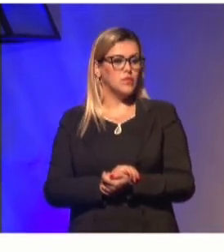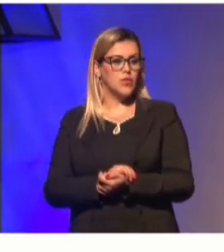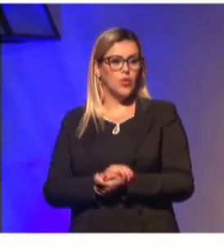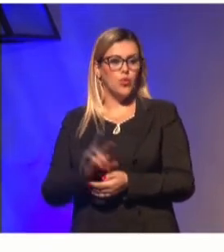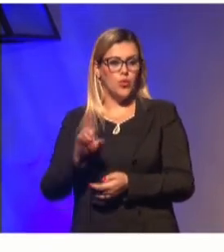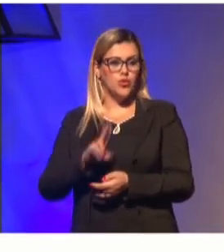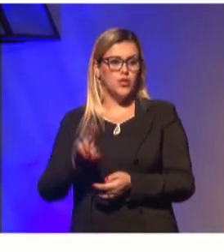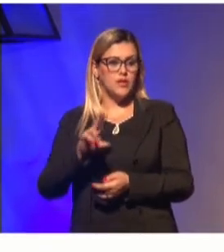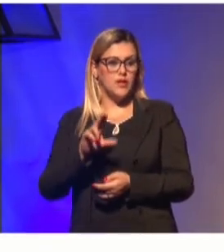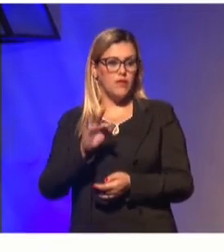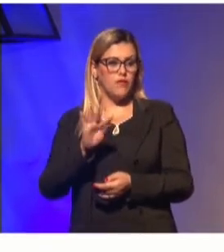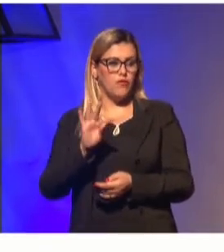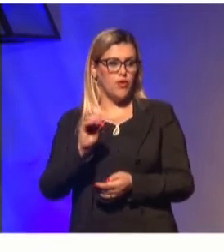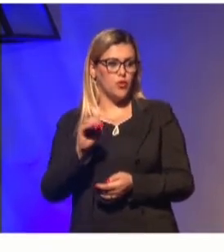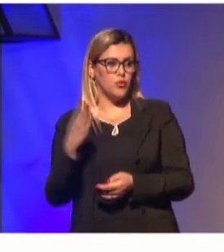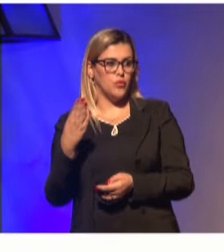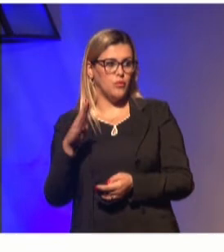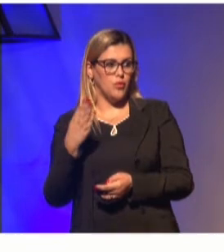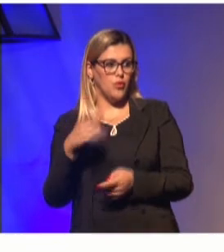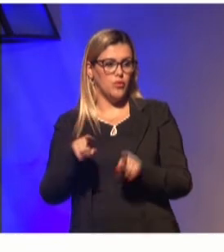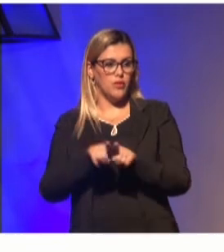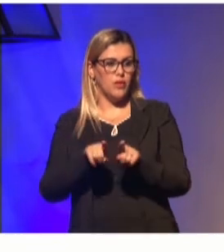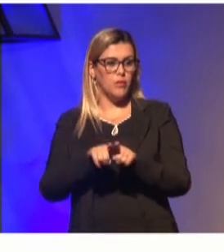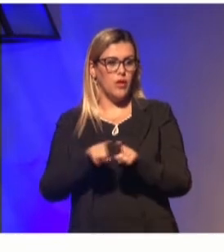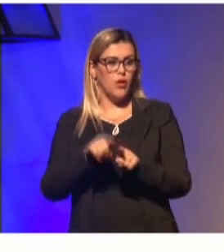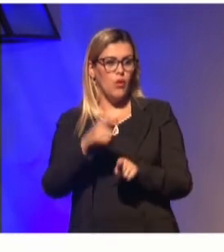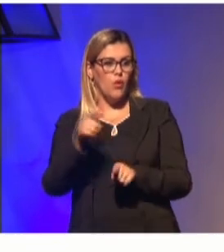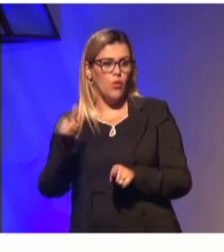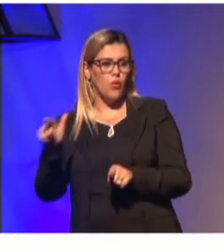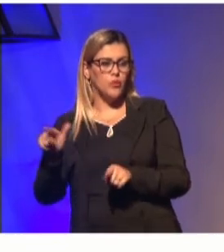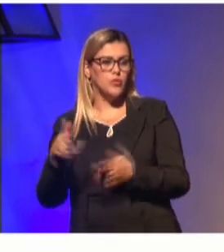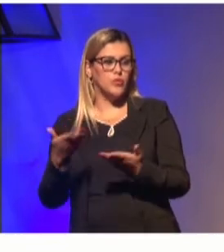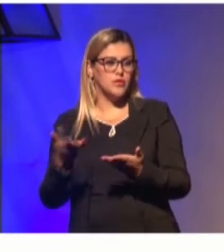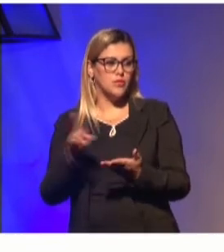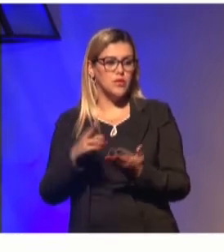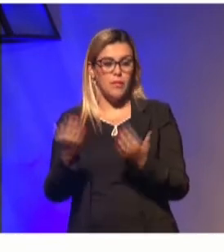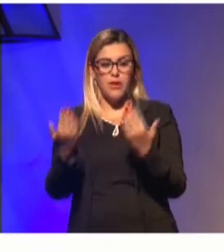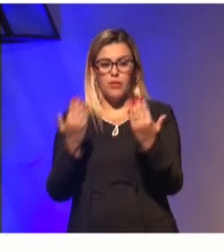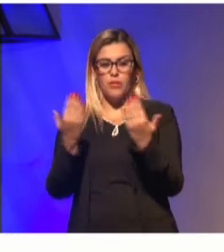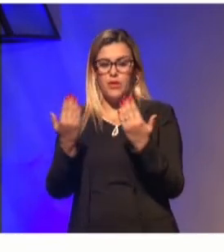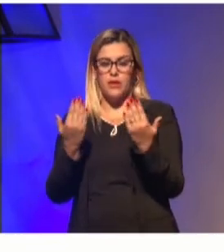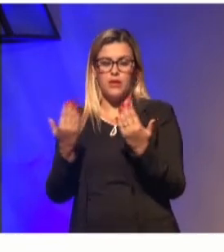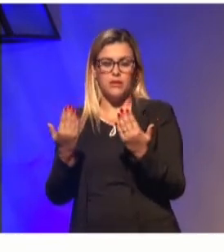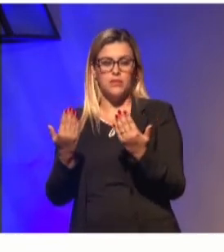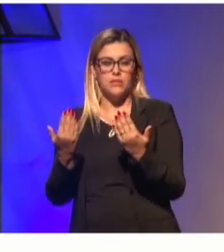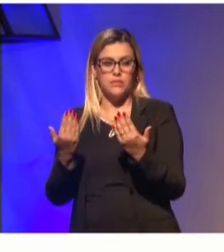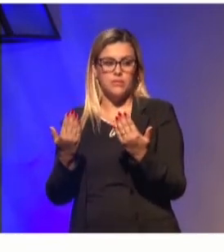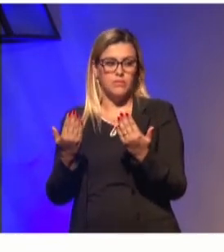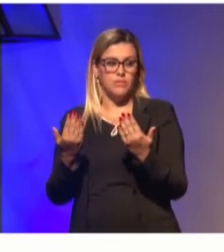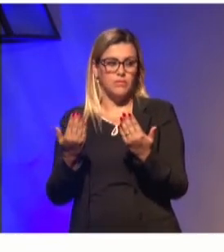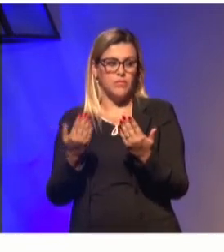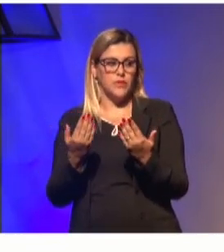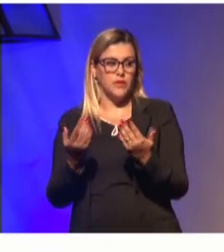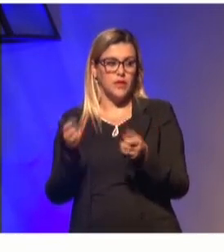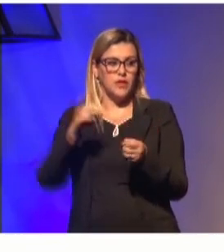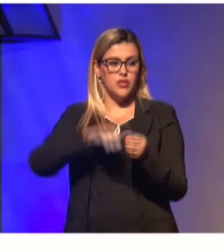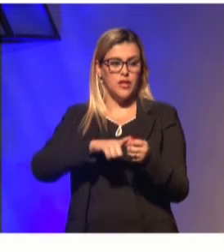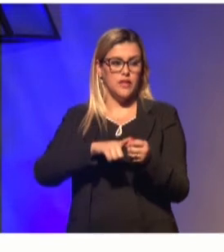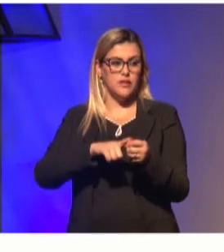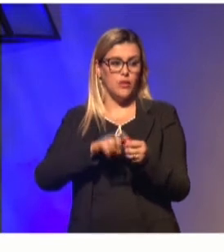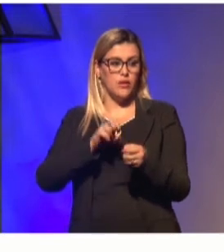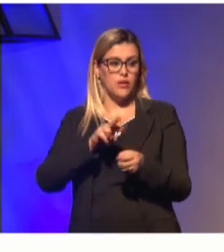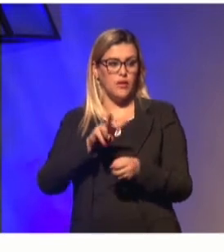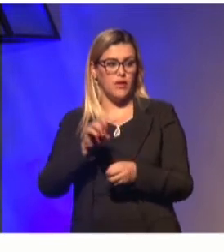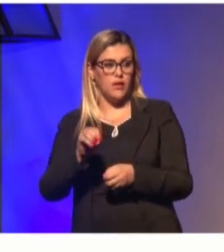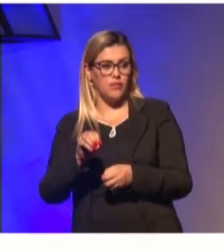da fotobiomodulação, outros agentes aí para se comparar a questão da regeneração nervosa. E a gente teve